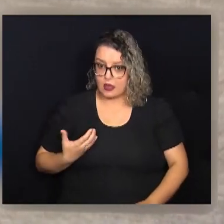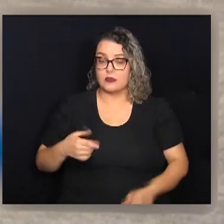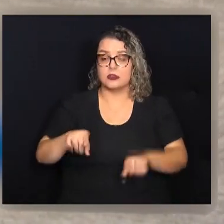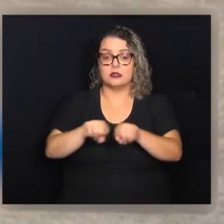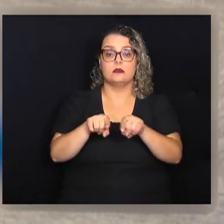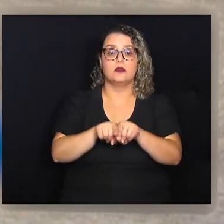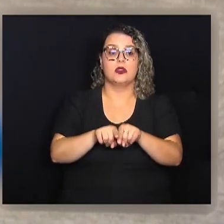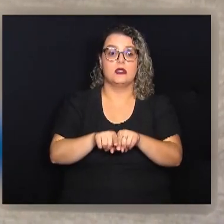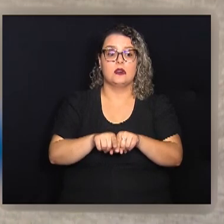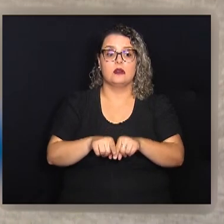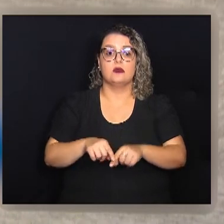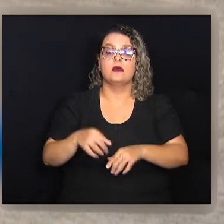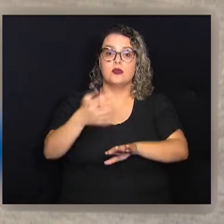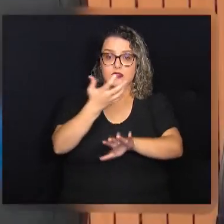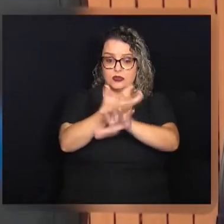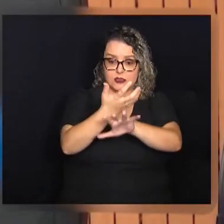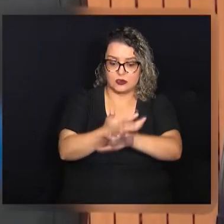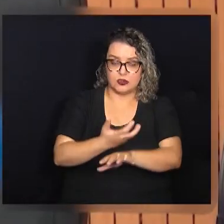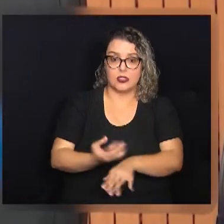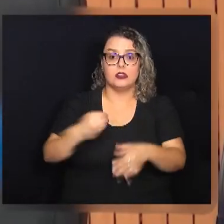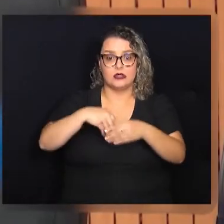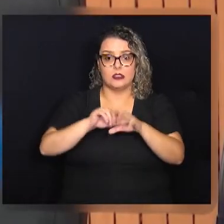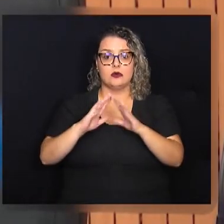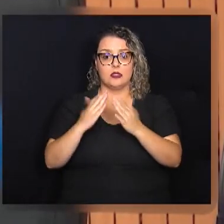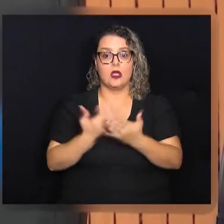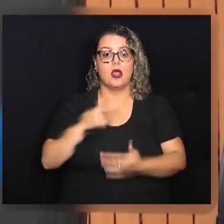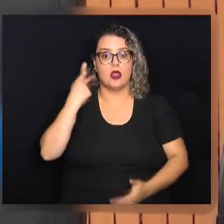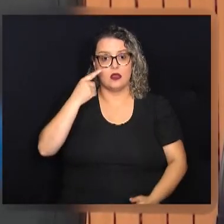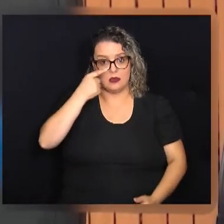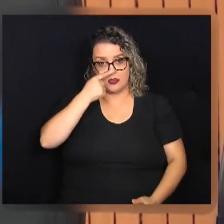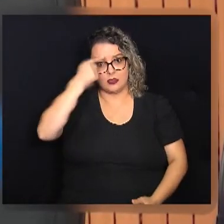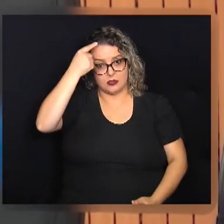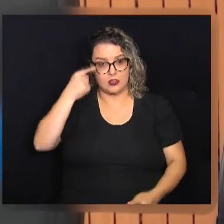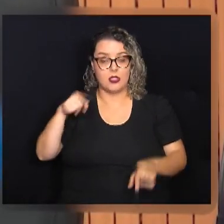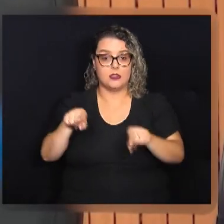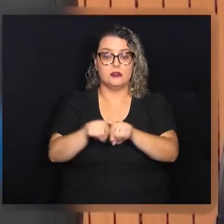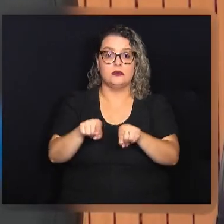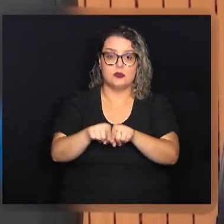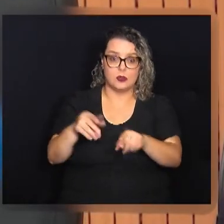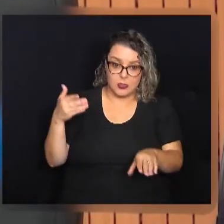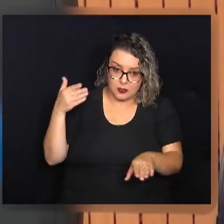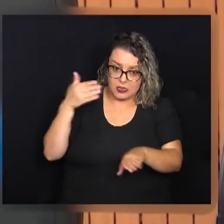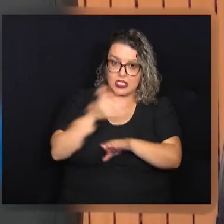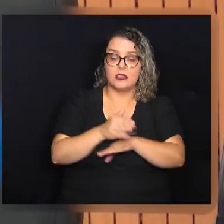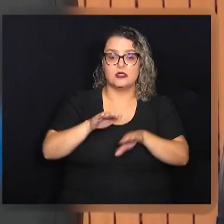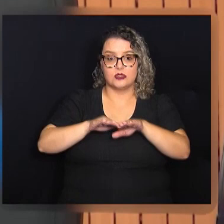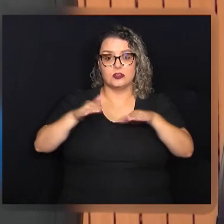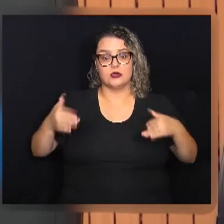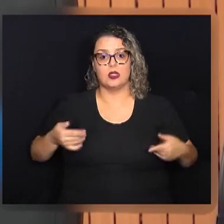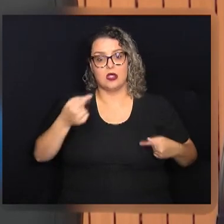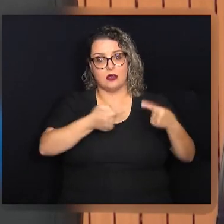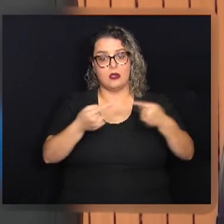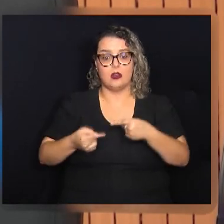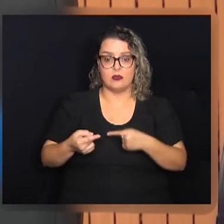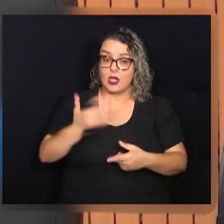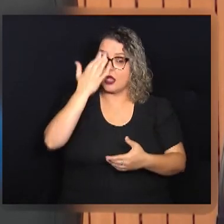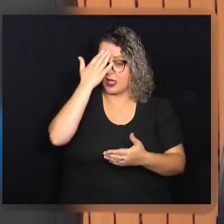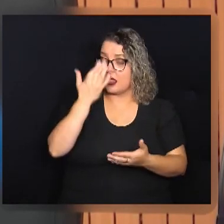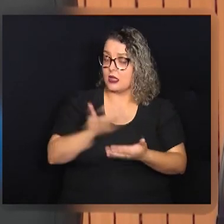fosse também uma disciplina das nossas escolas. A vereadora Paola Miguel também participou da mesa de debate e acredita